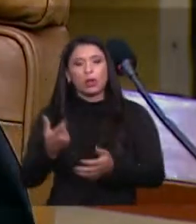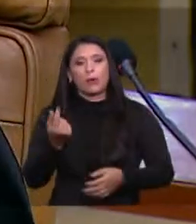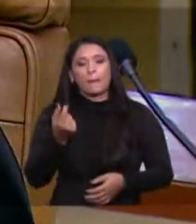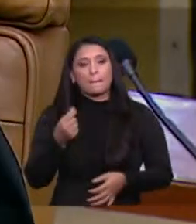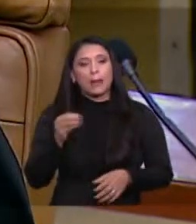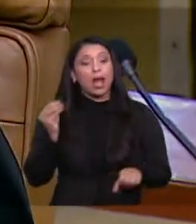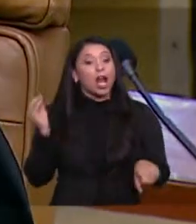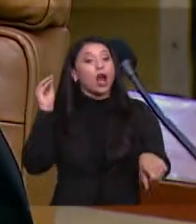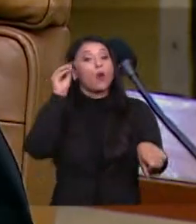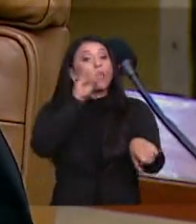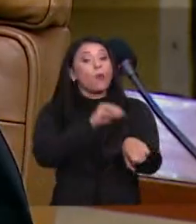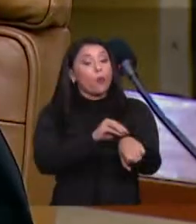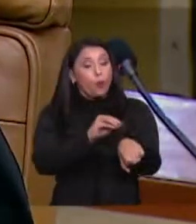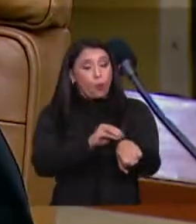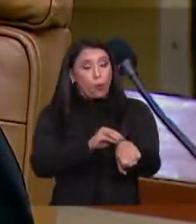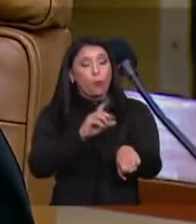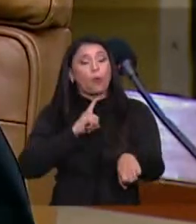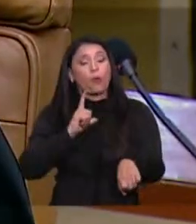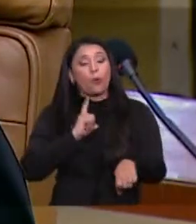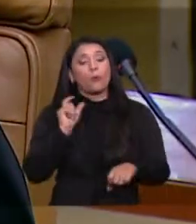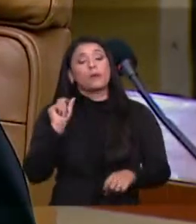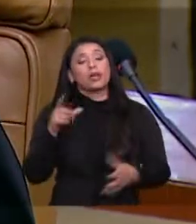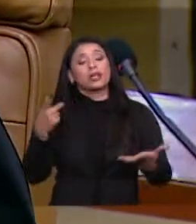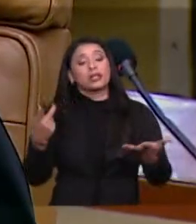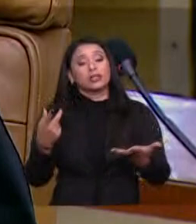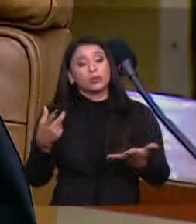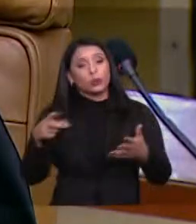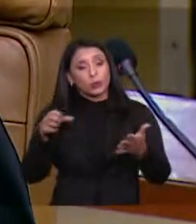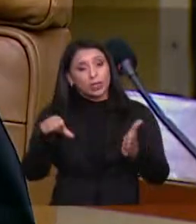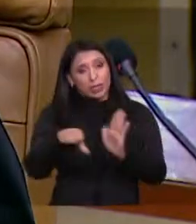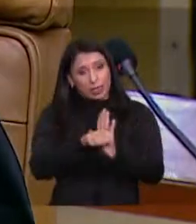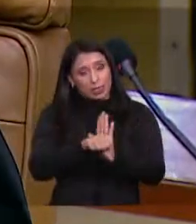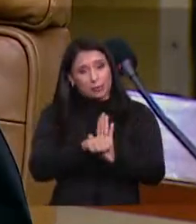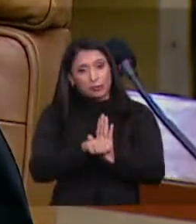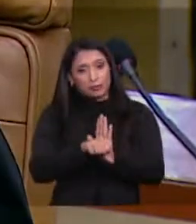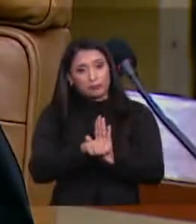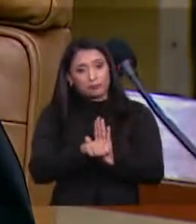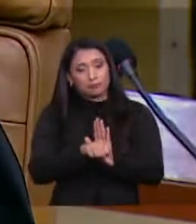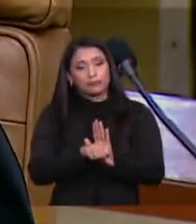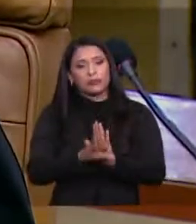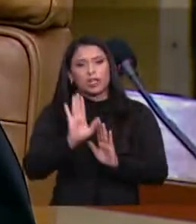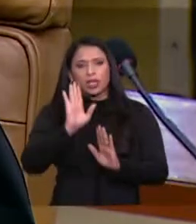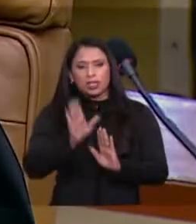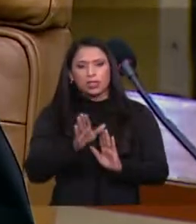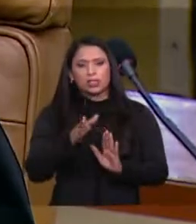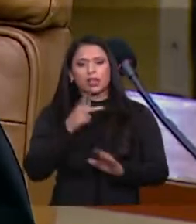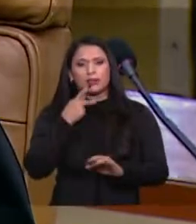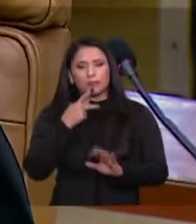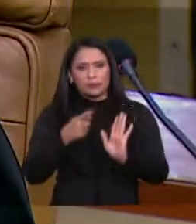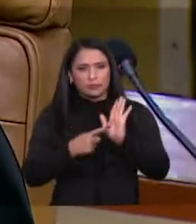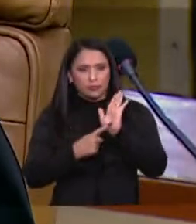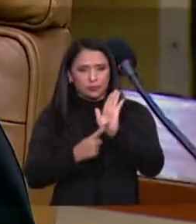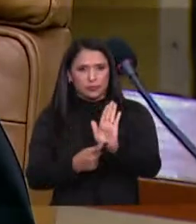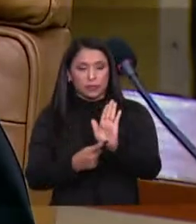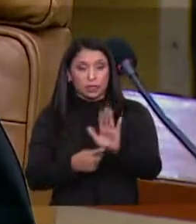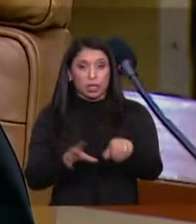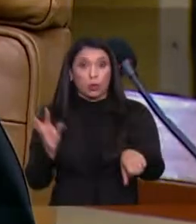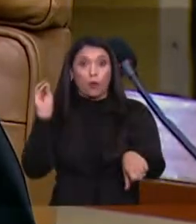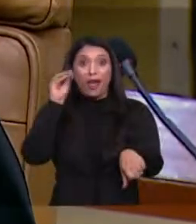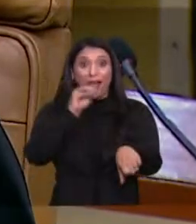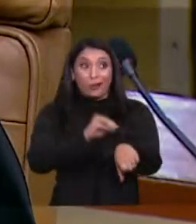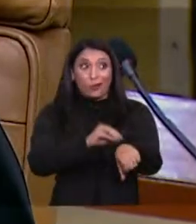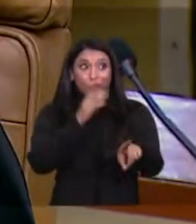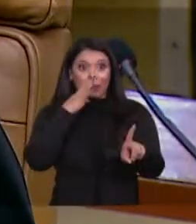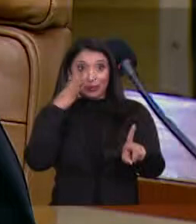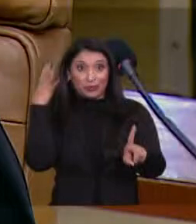valores da culpabilidade e circunstância do crime na esteira do que já declinei entenda que a culpabilidade